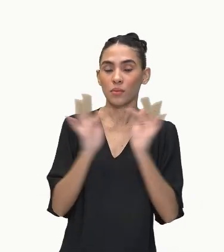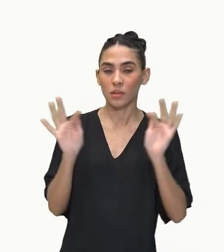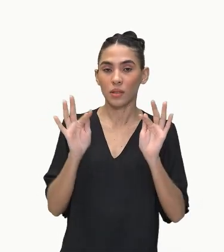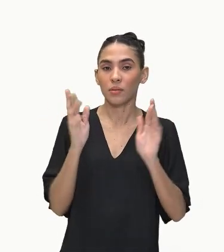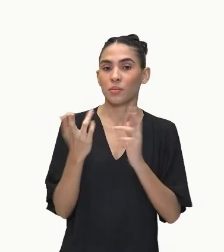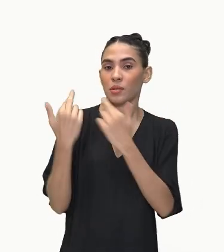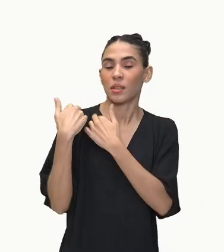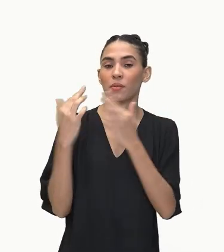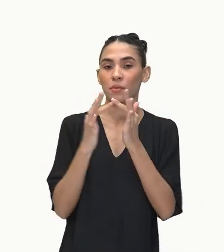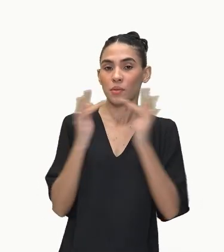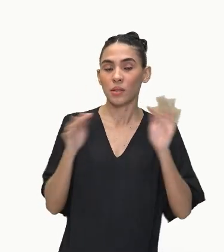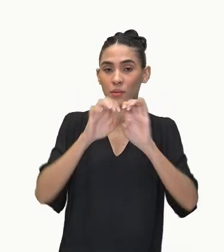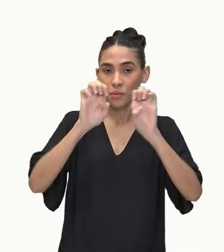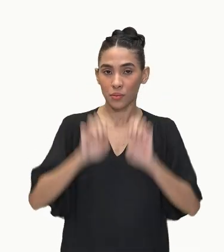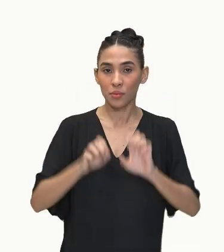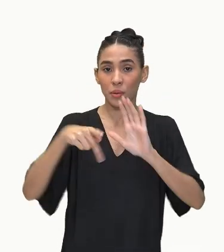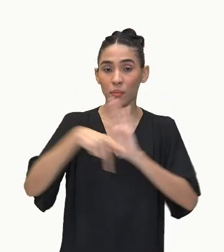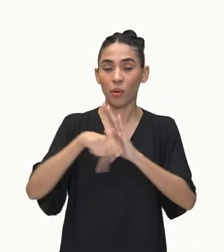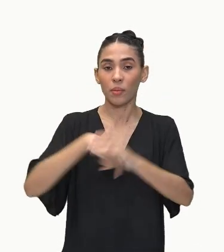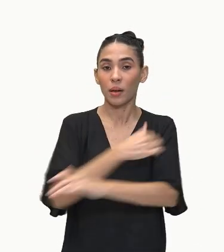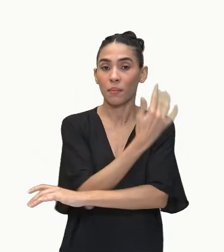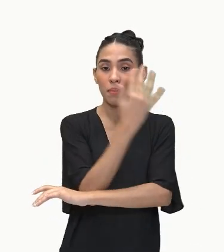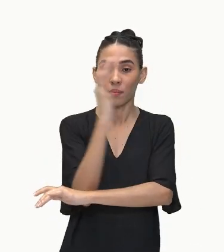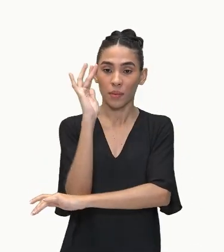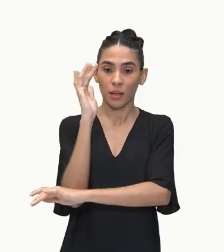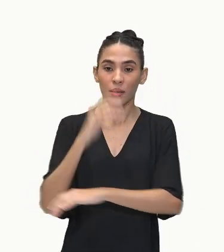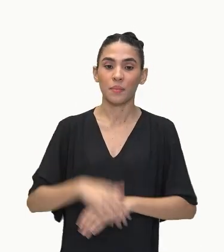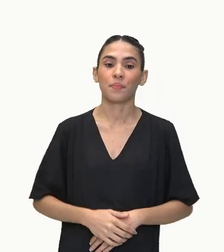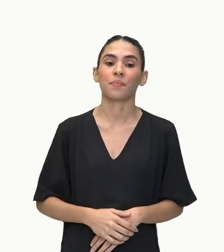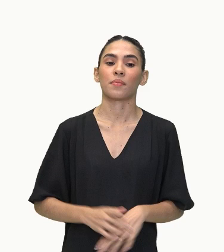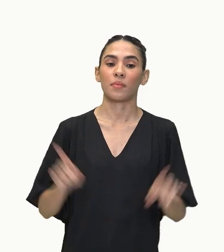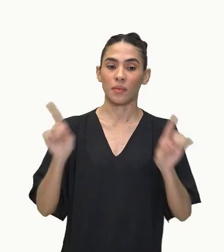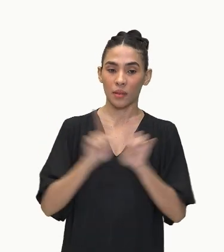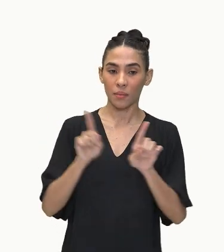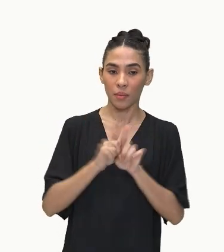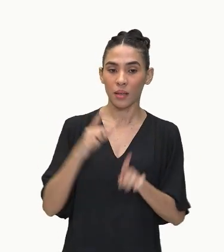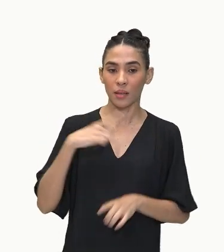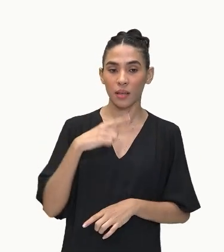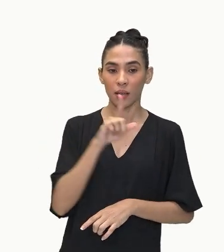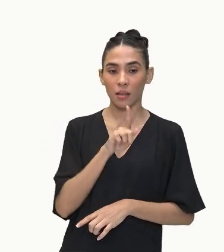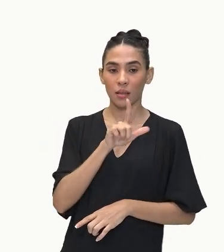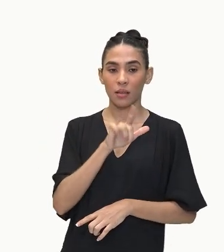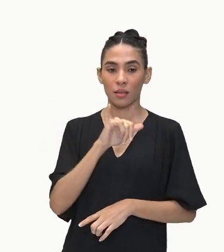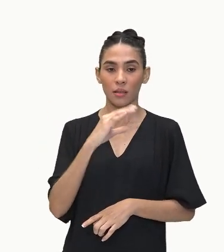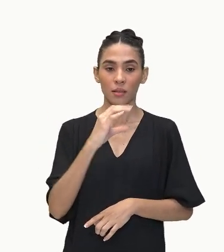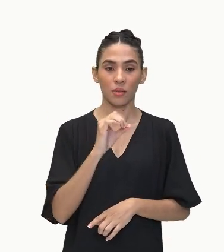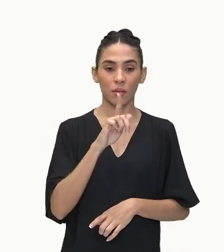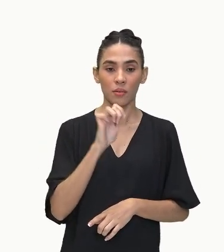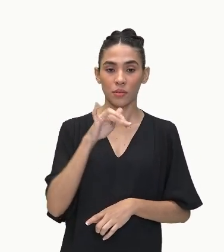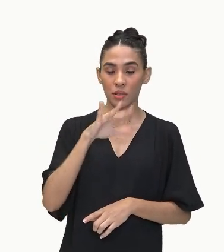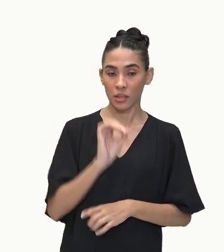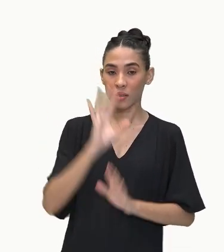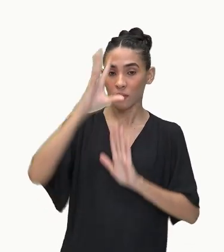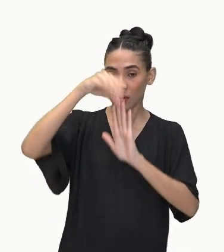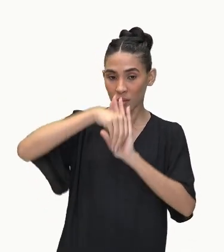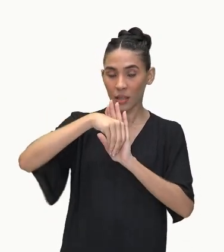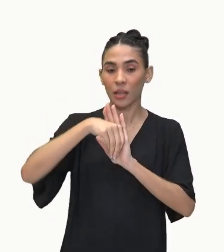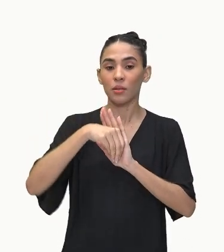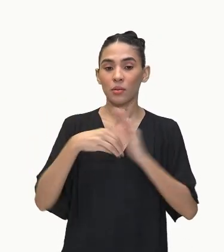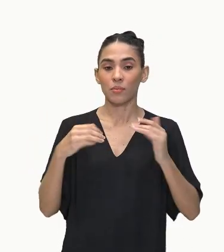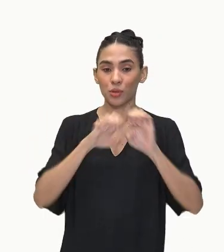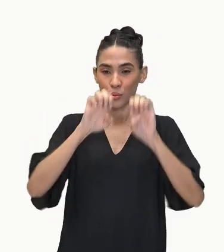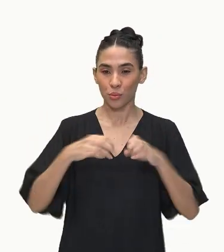exerce a função estrutural das plantas. Tem também o glicogênio, que está presente nos